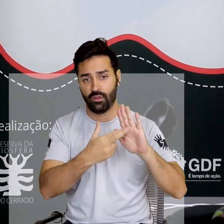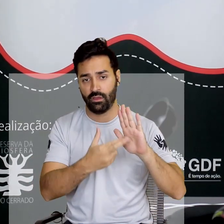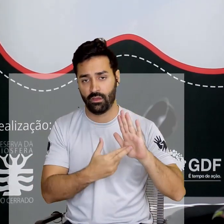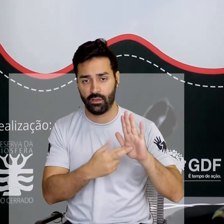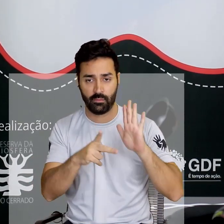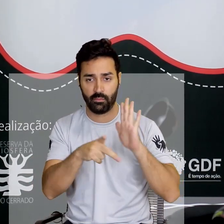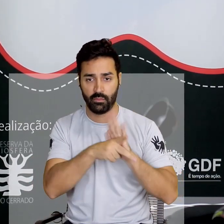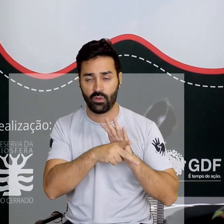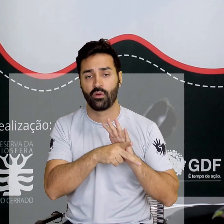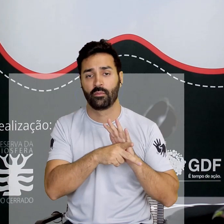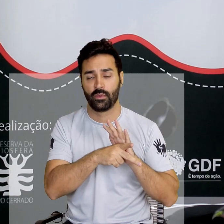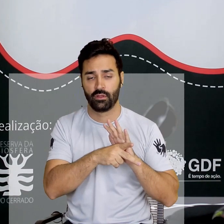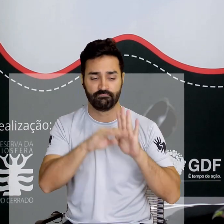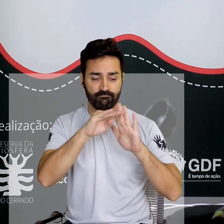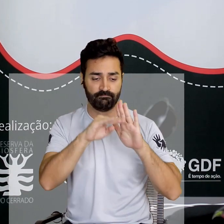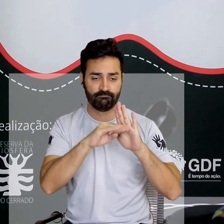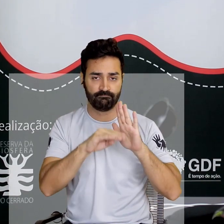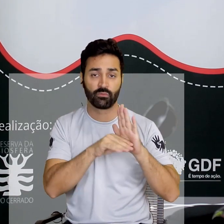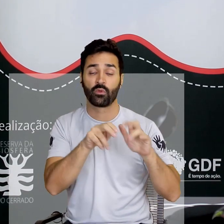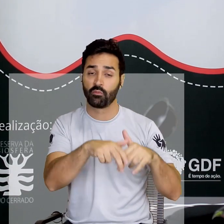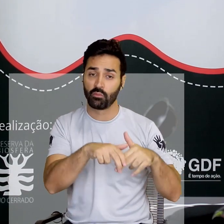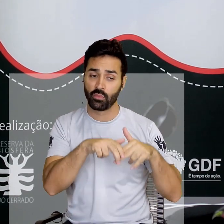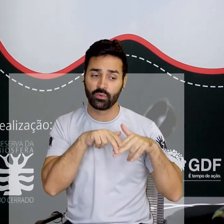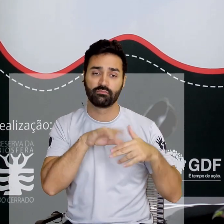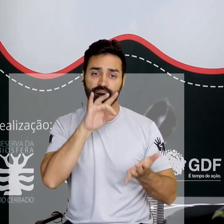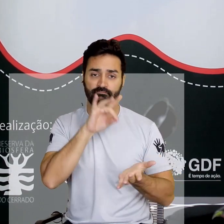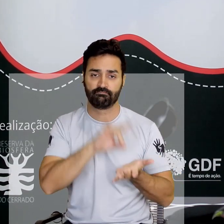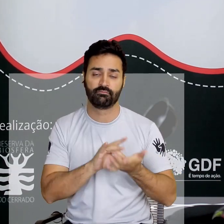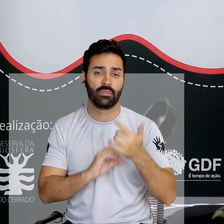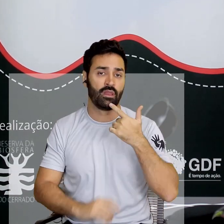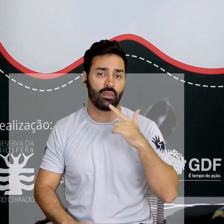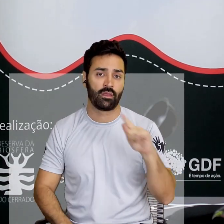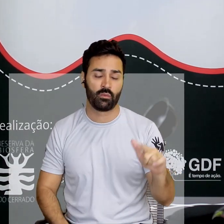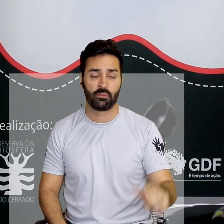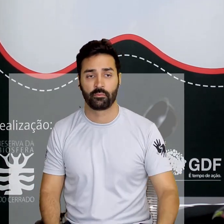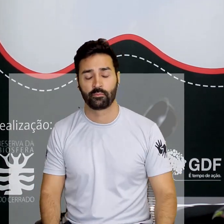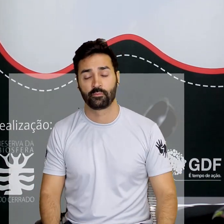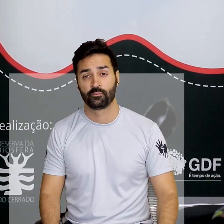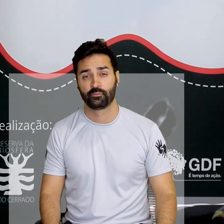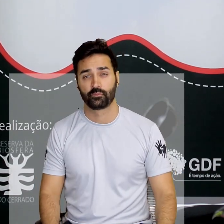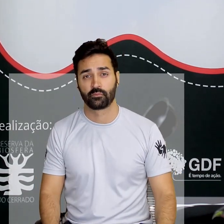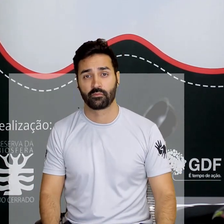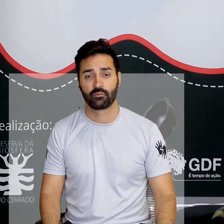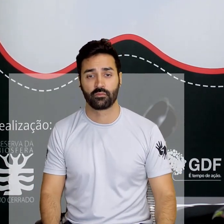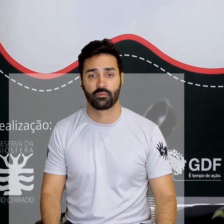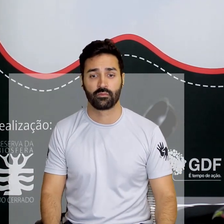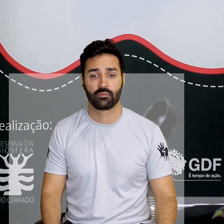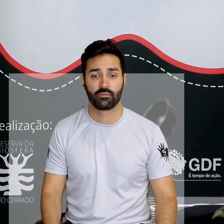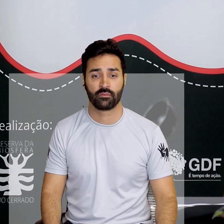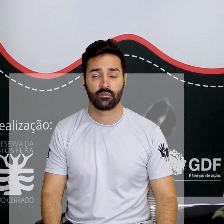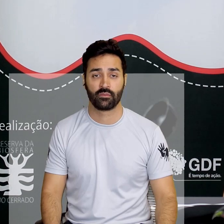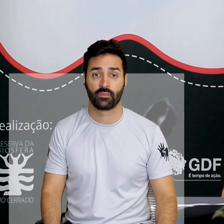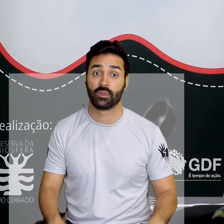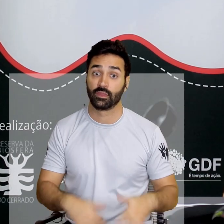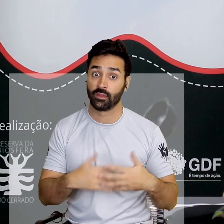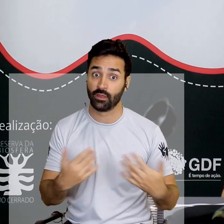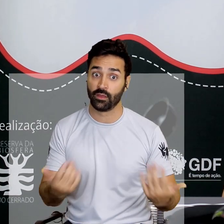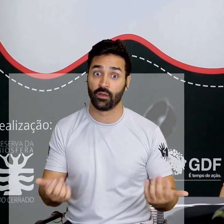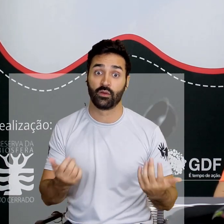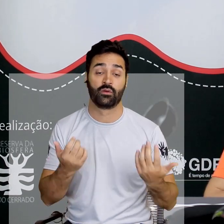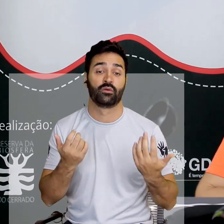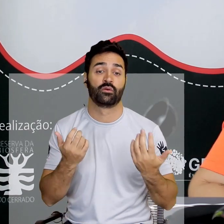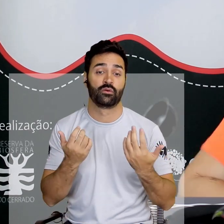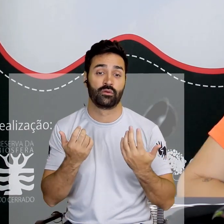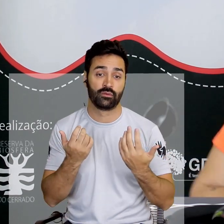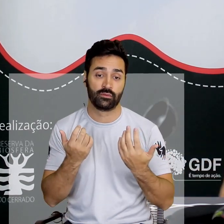próprias regras, então ela é uma língua de fato. Então, eu não quero ouvir, brincando, né,